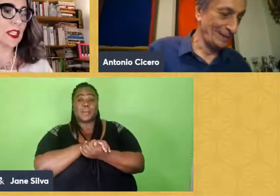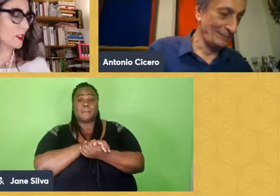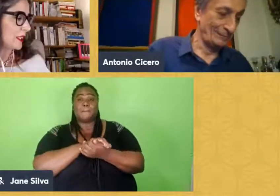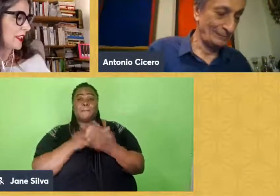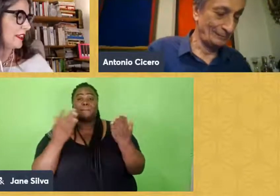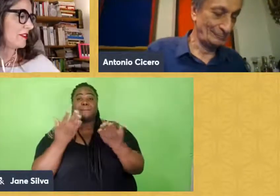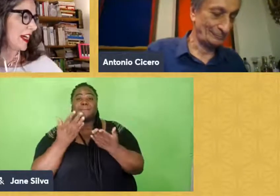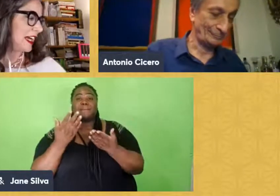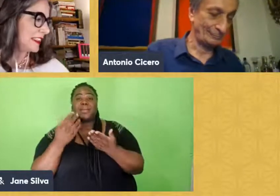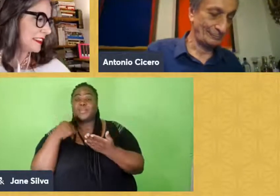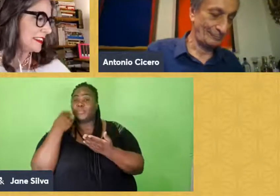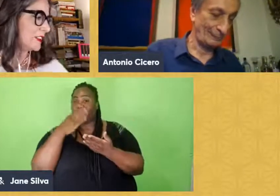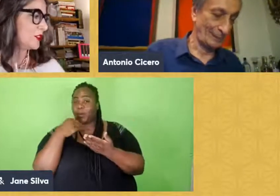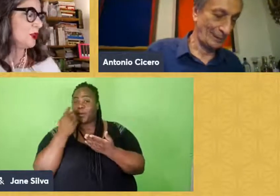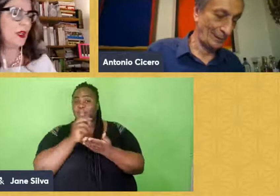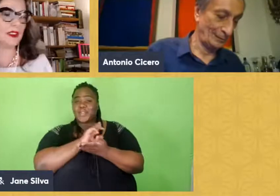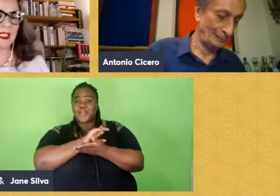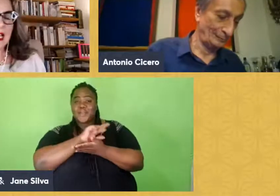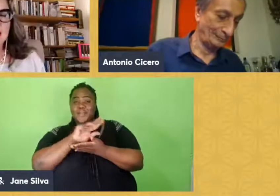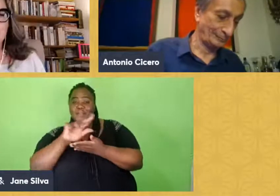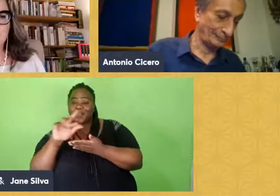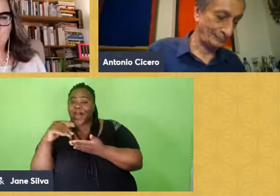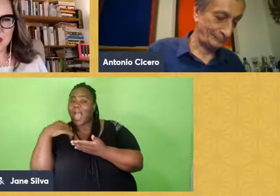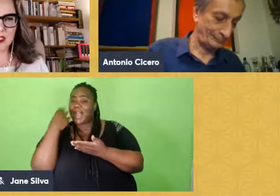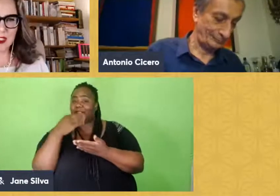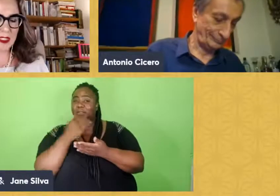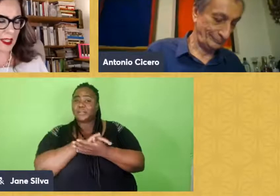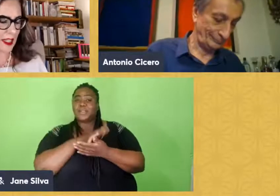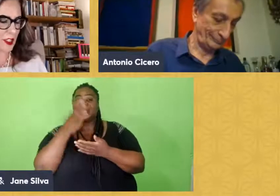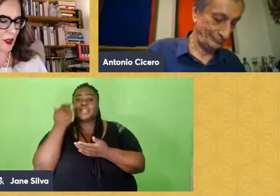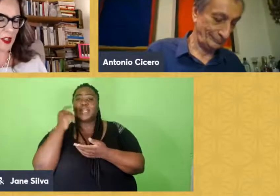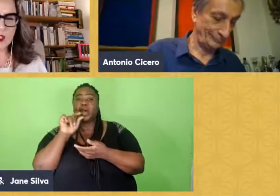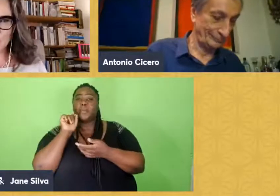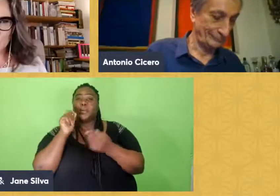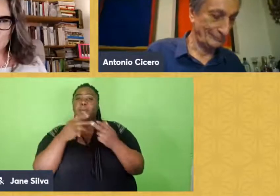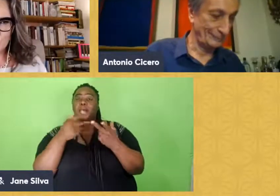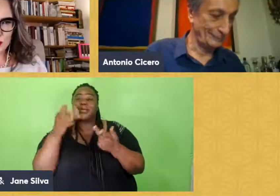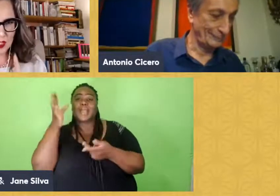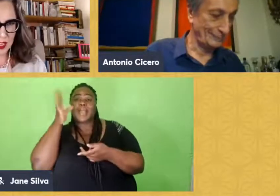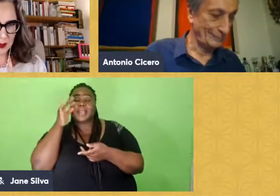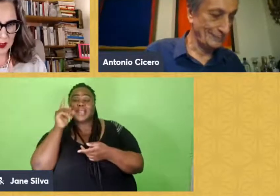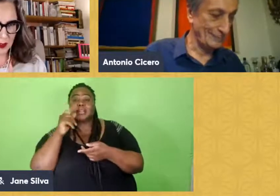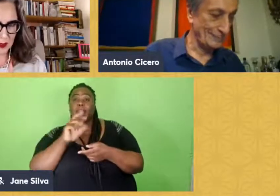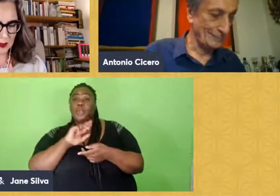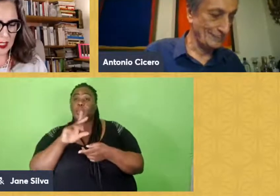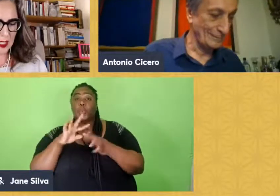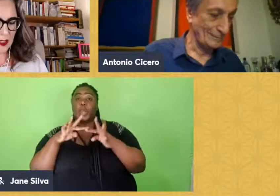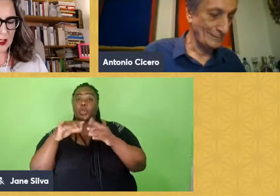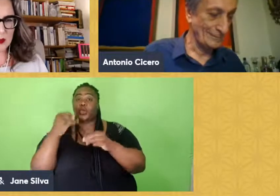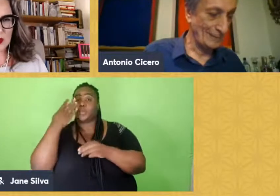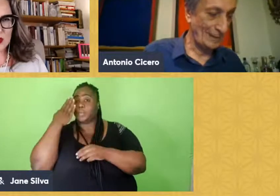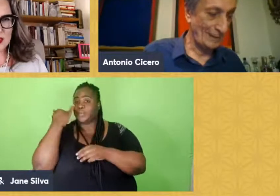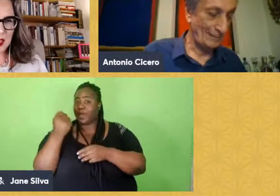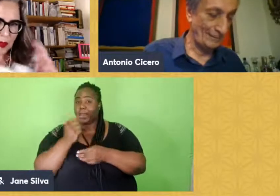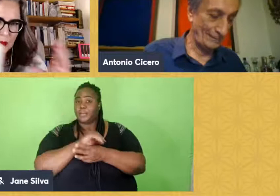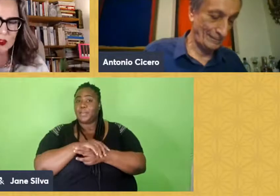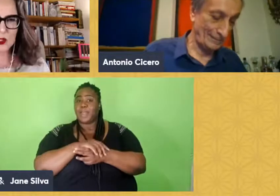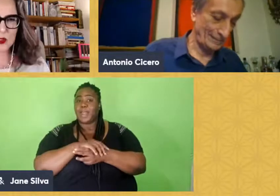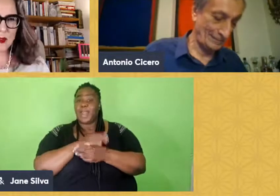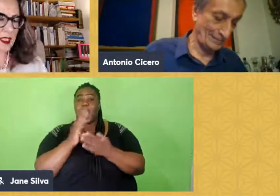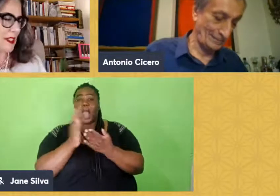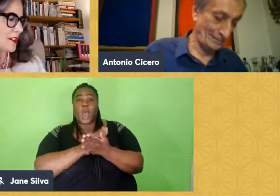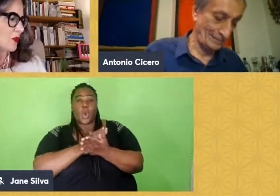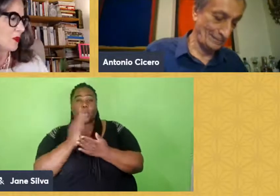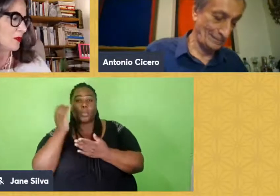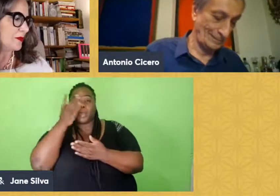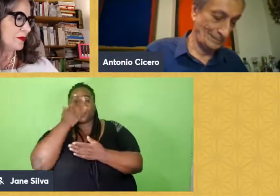ouvindo tanto aqui várias canções. Sabe que uma coisa interessante que eu acho que nem todo mundo sabe, viu? As pessoas sabem muito das